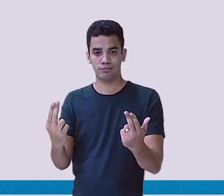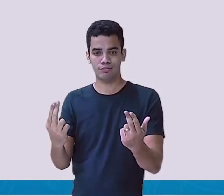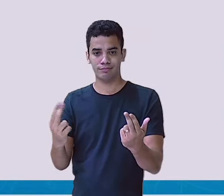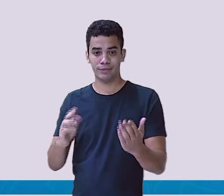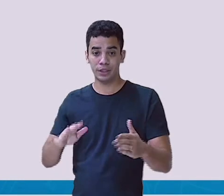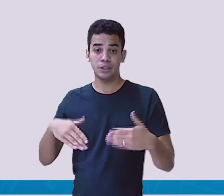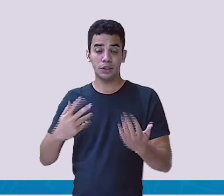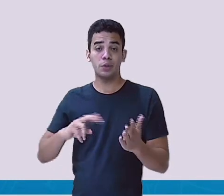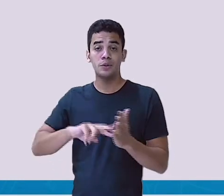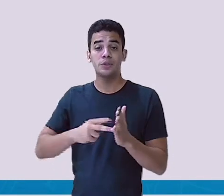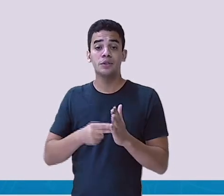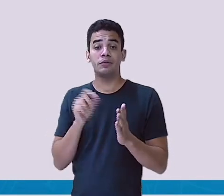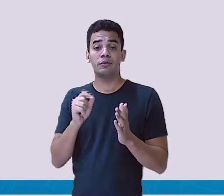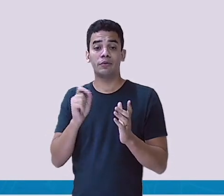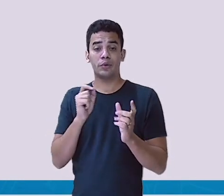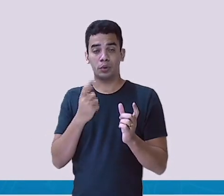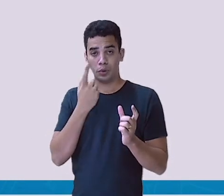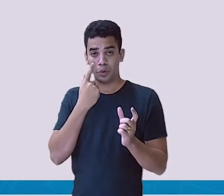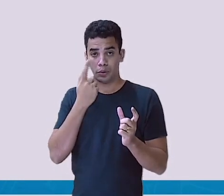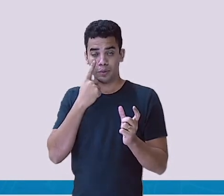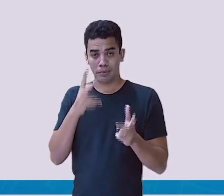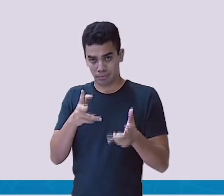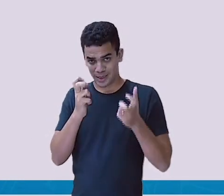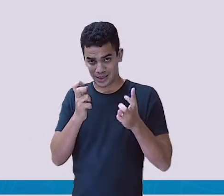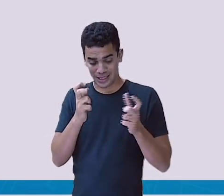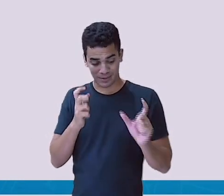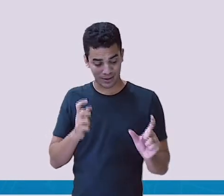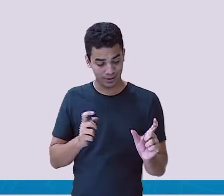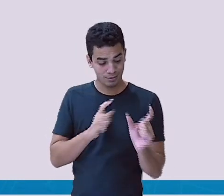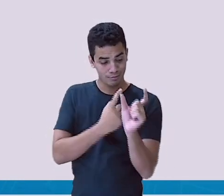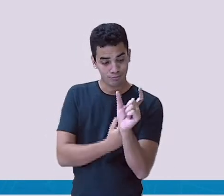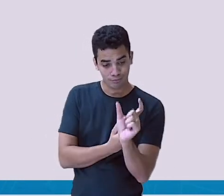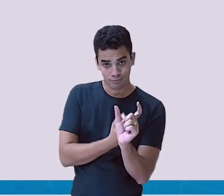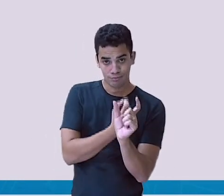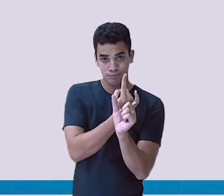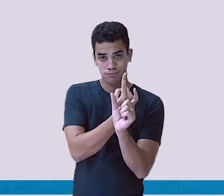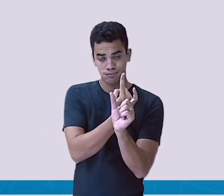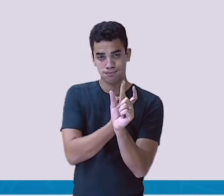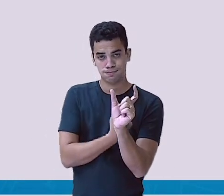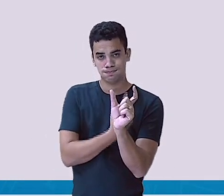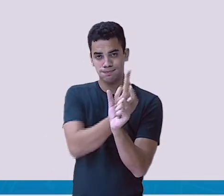são semelhantes. Vejo que quando a parte literal,